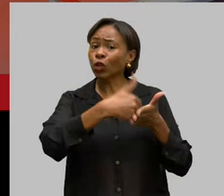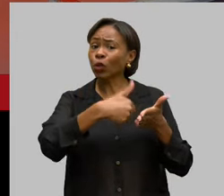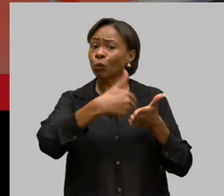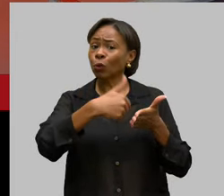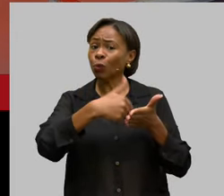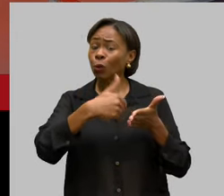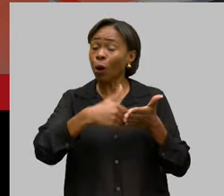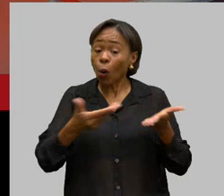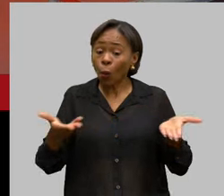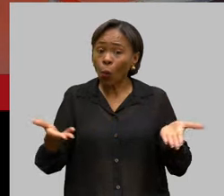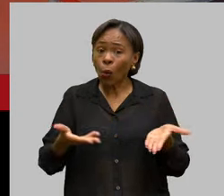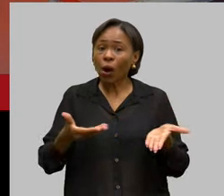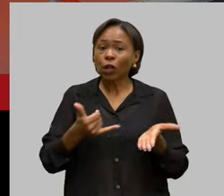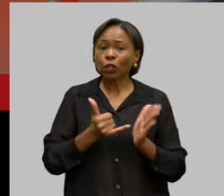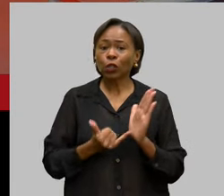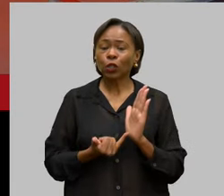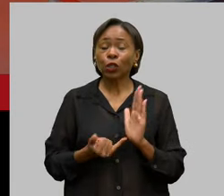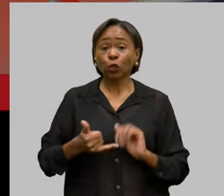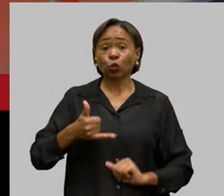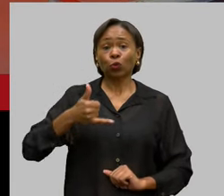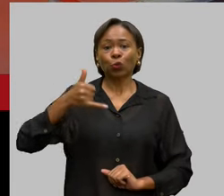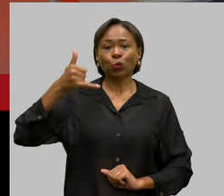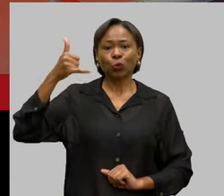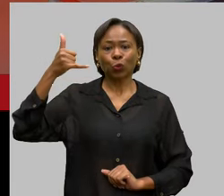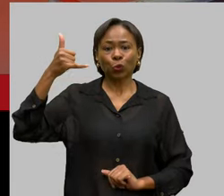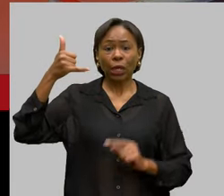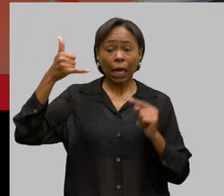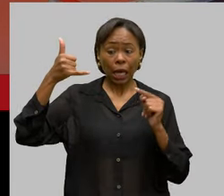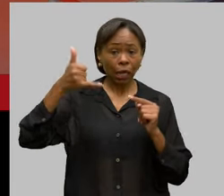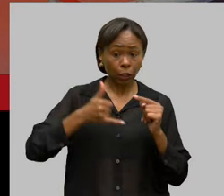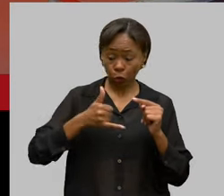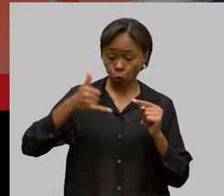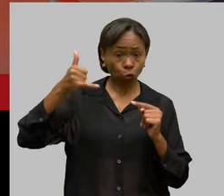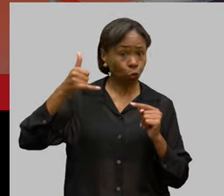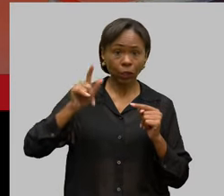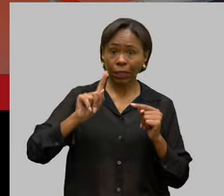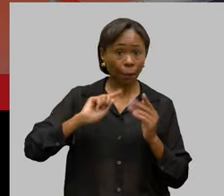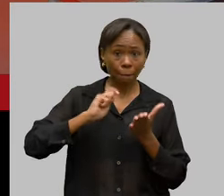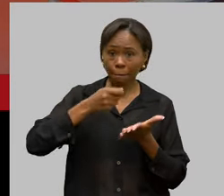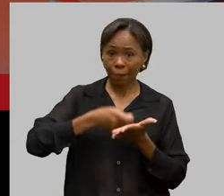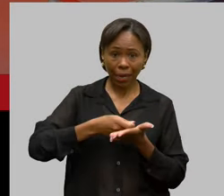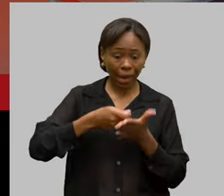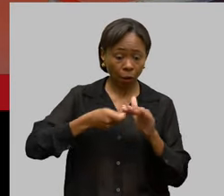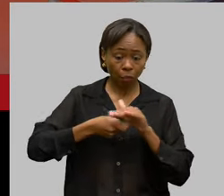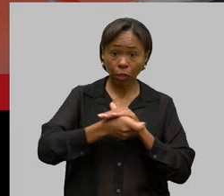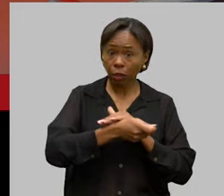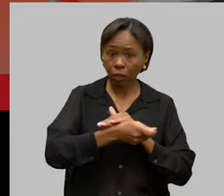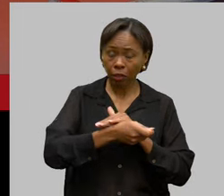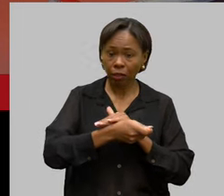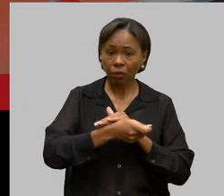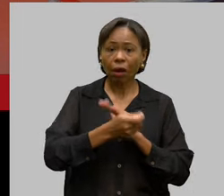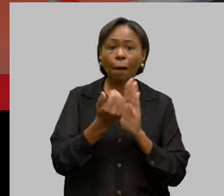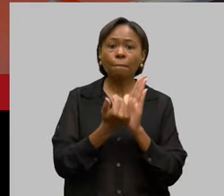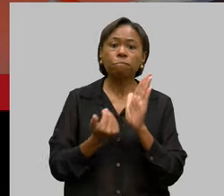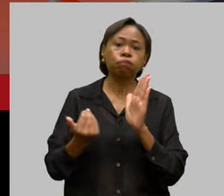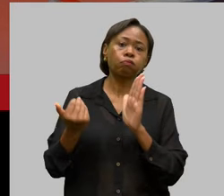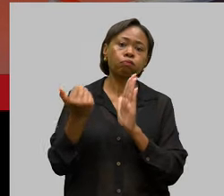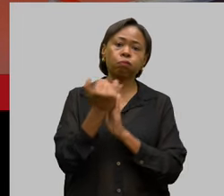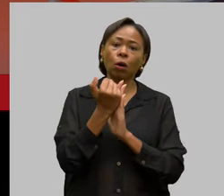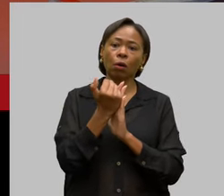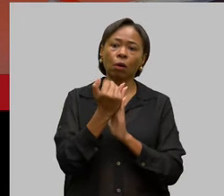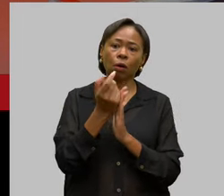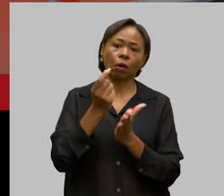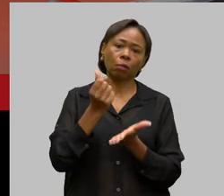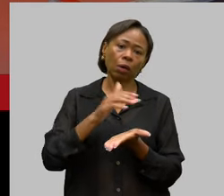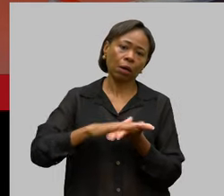pagarmos esses juros com aplicação nós aumentamos o custo Então são variáveis que independem do